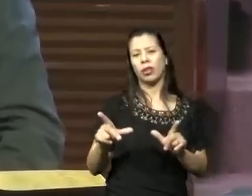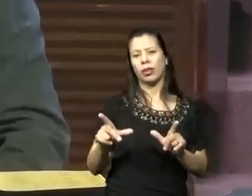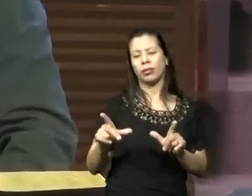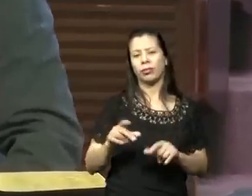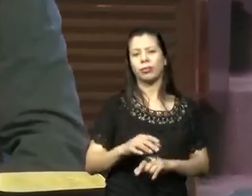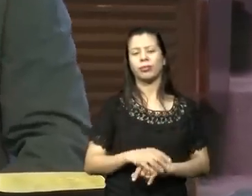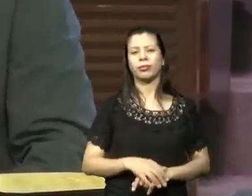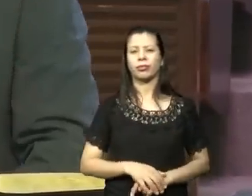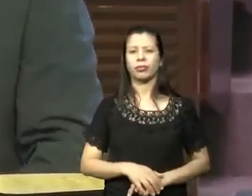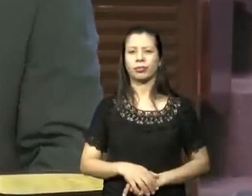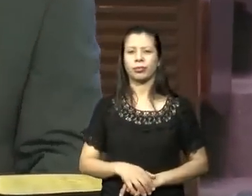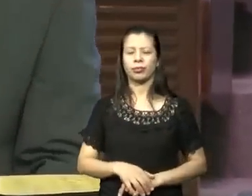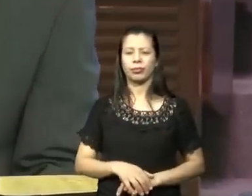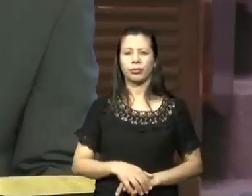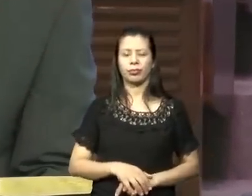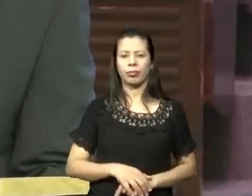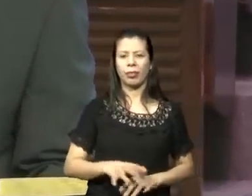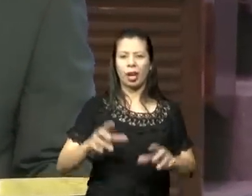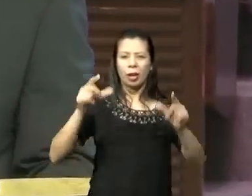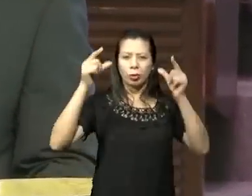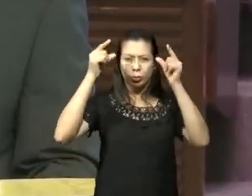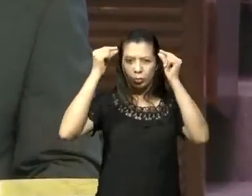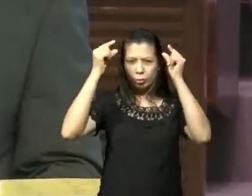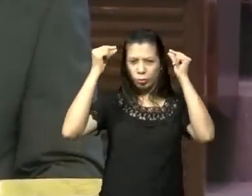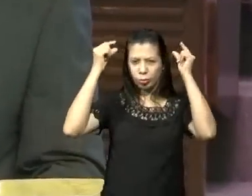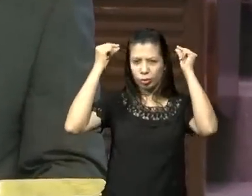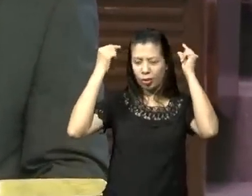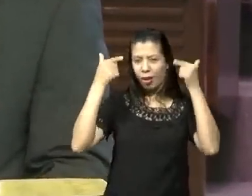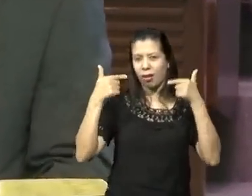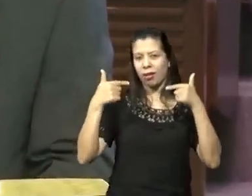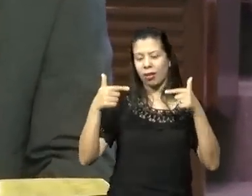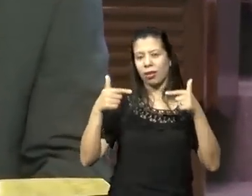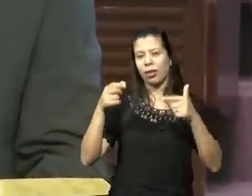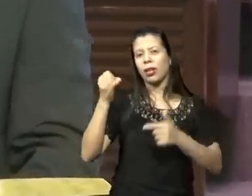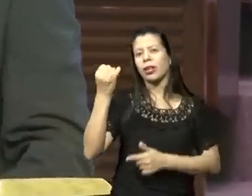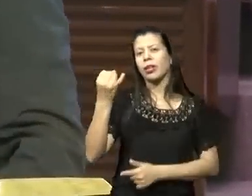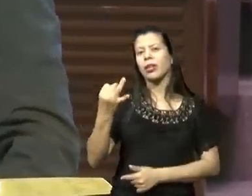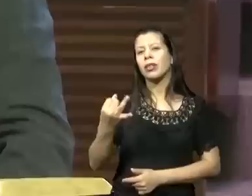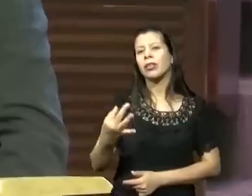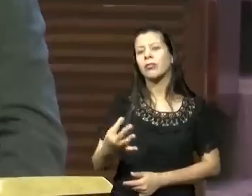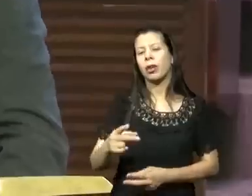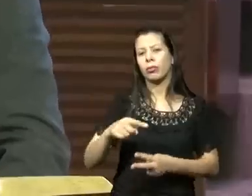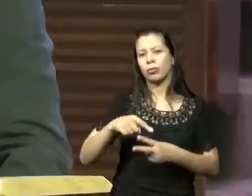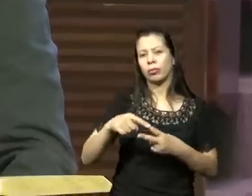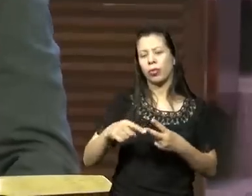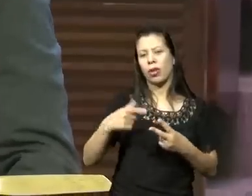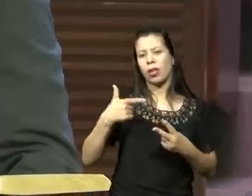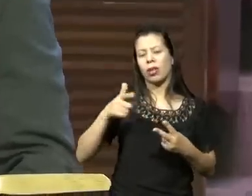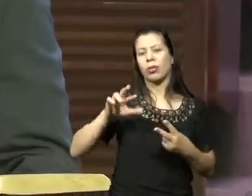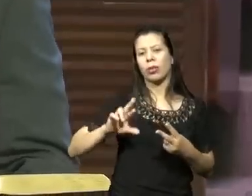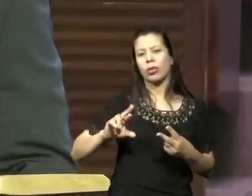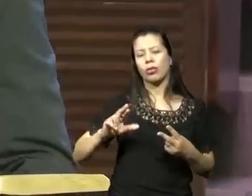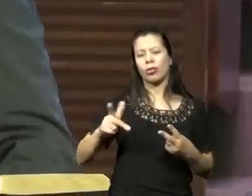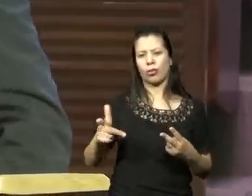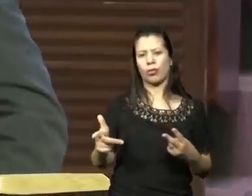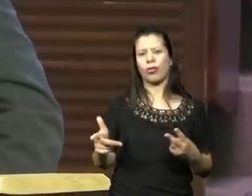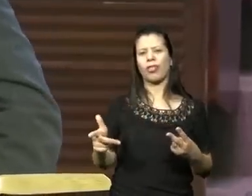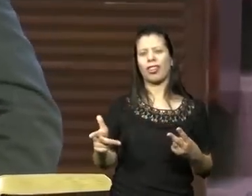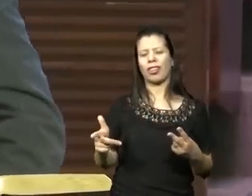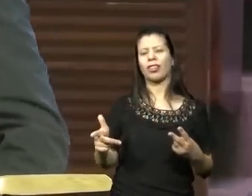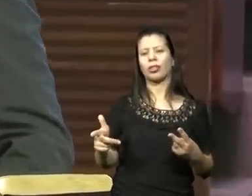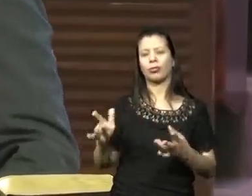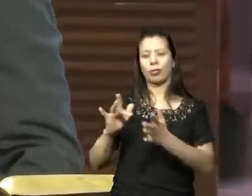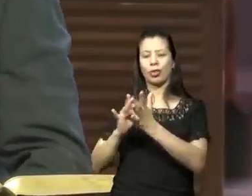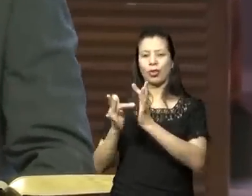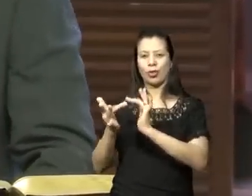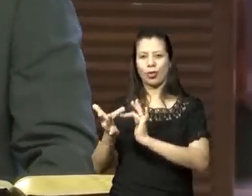no Grego é égua em mim eu sou mas Jesus usou uma expressão maior do